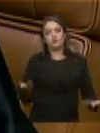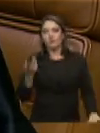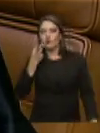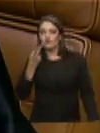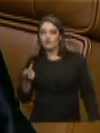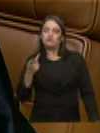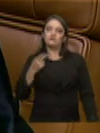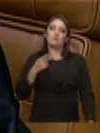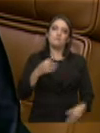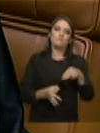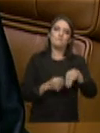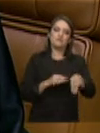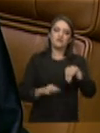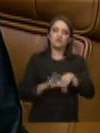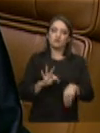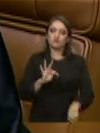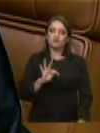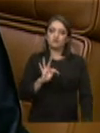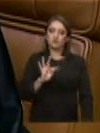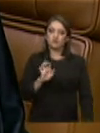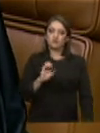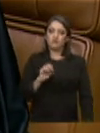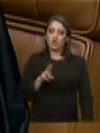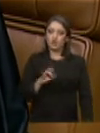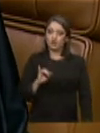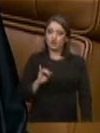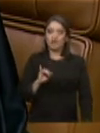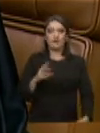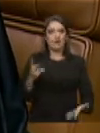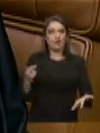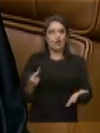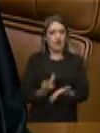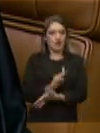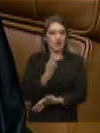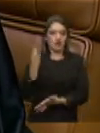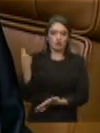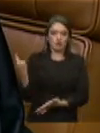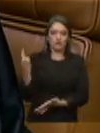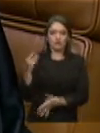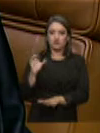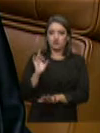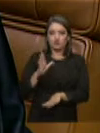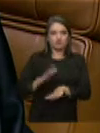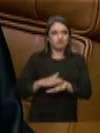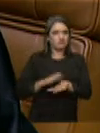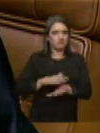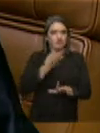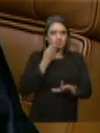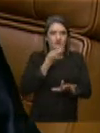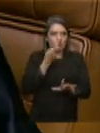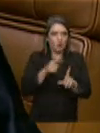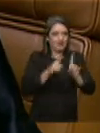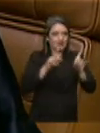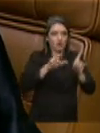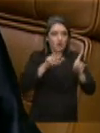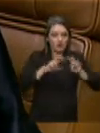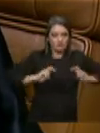Eurí Zavascki, com a devida vênia, se deram em obiter dictum. Não. Se deram em obiter dictum. Pois